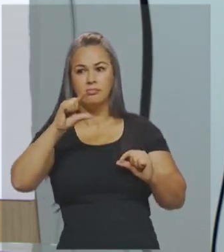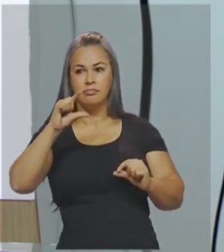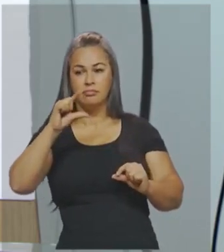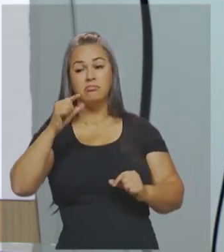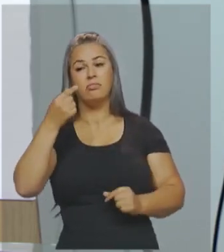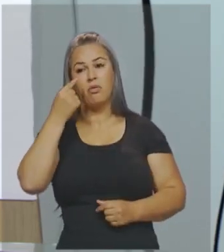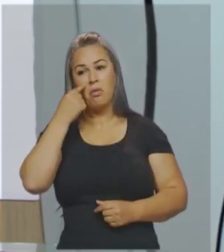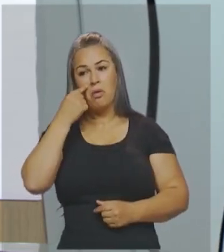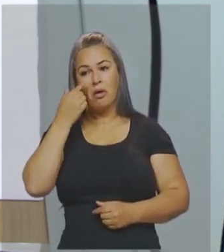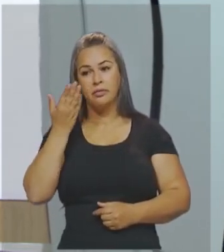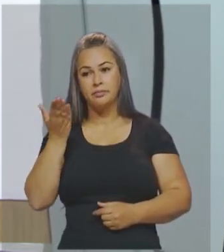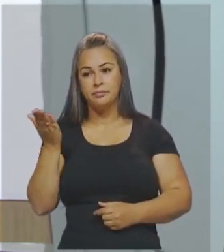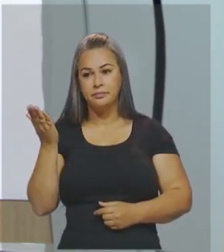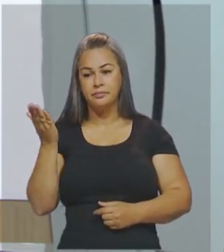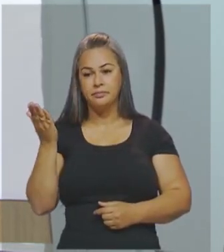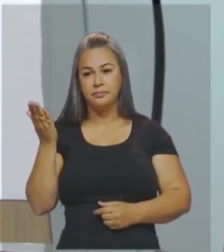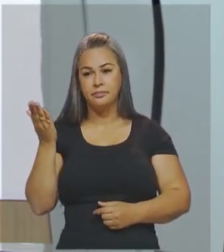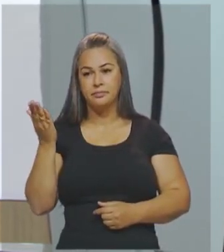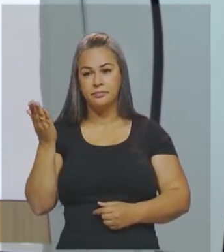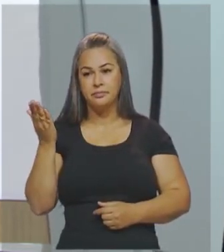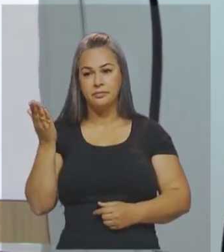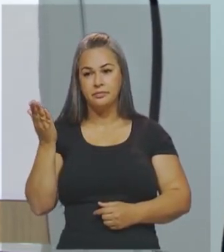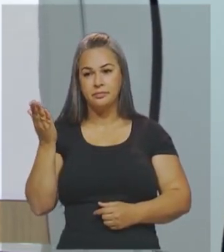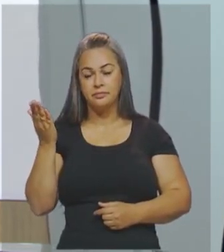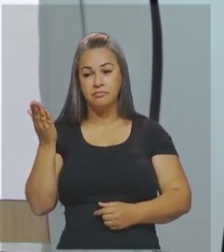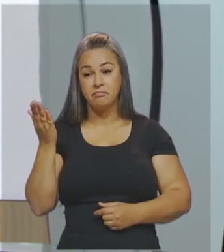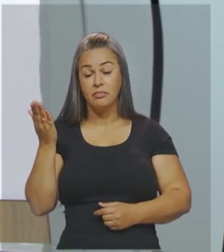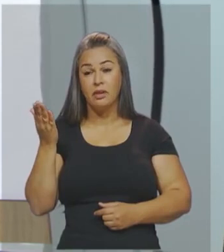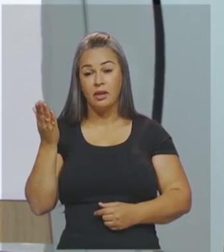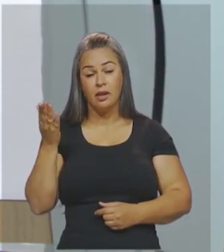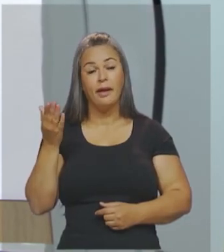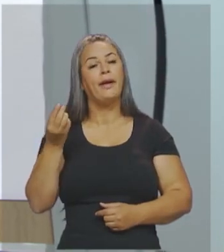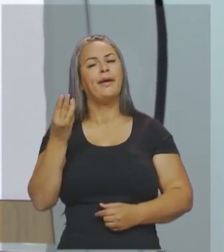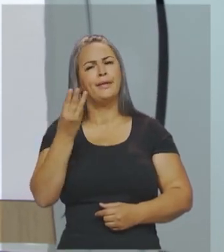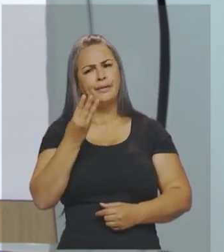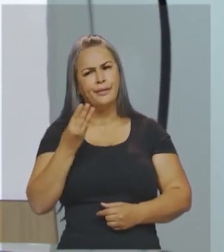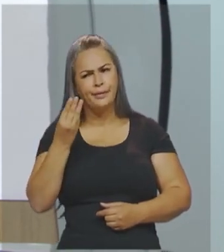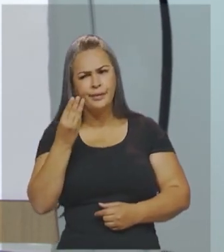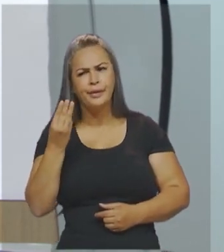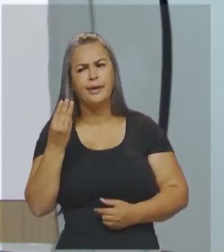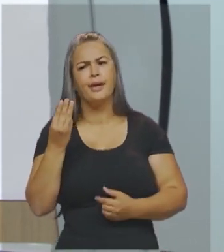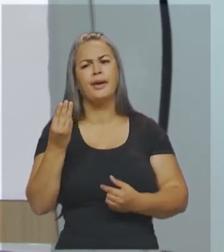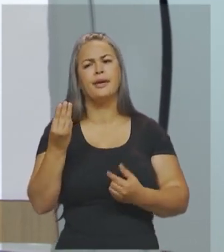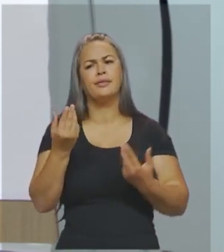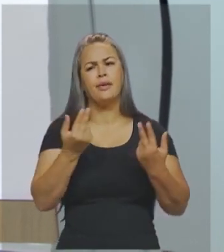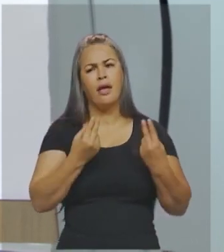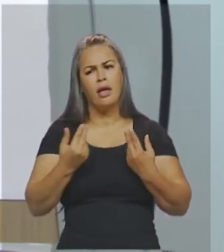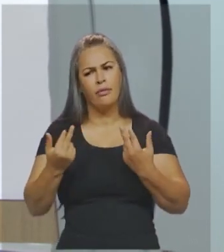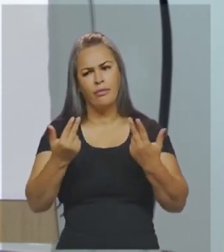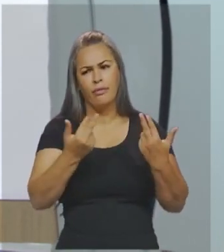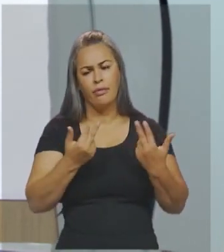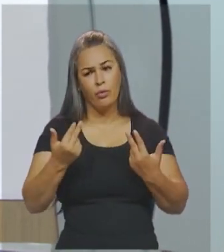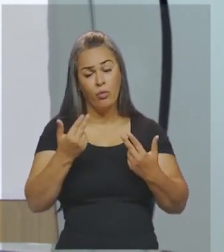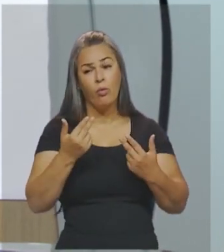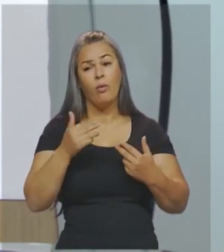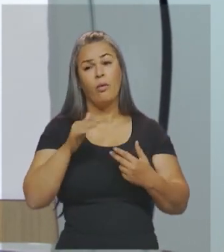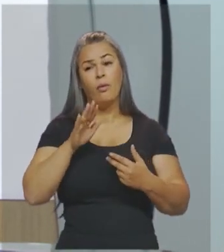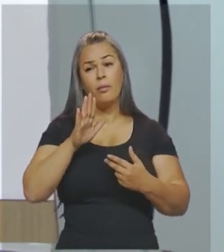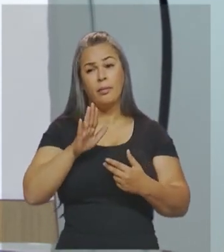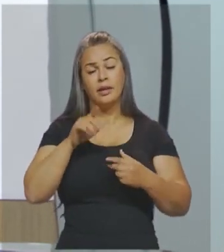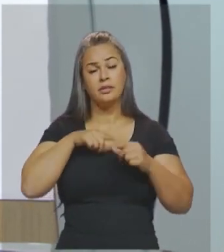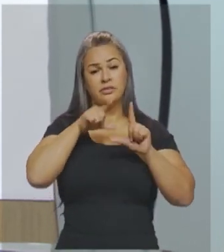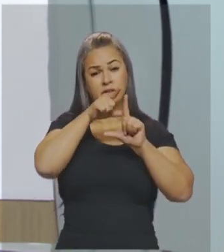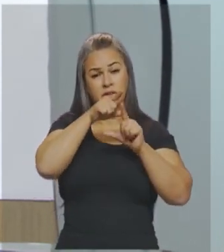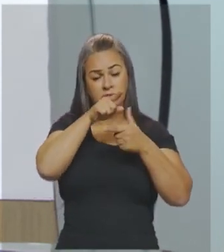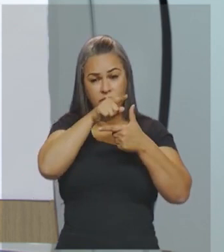3,20. Pronto, são 3 termos, uma quantidade ímpar. Então, sem dividir por 2, vai dar 1 e vai dar